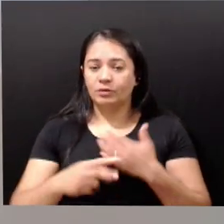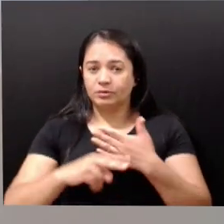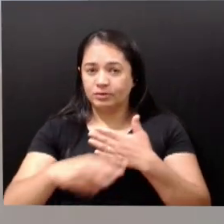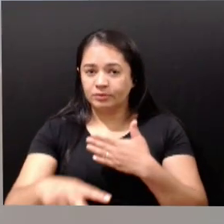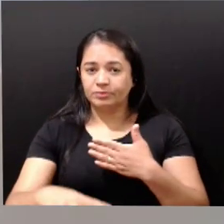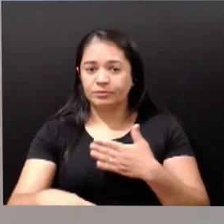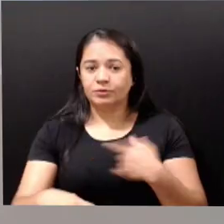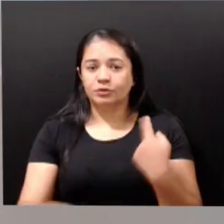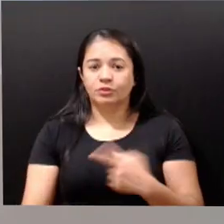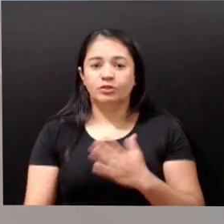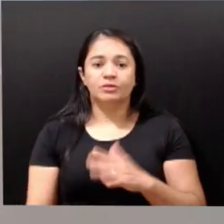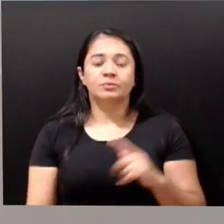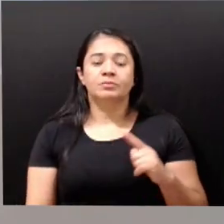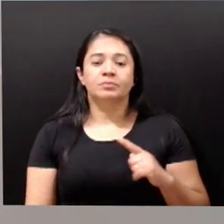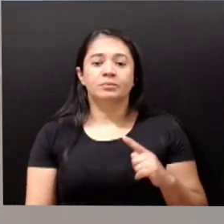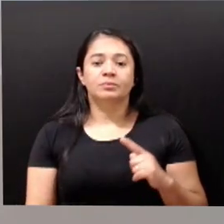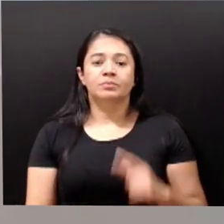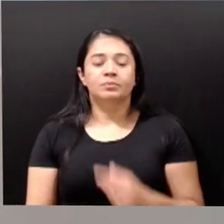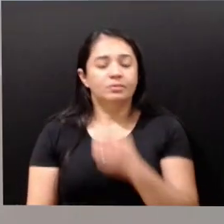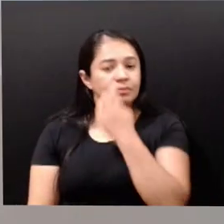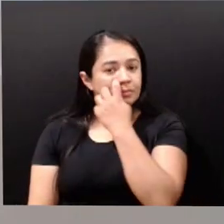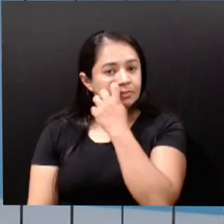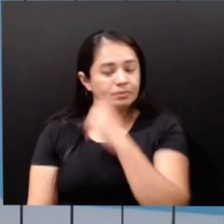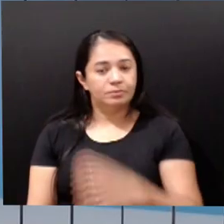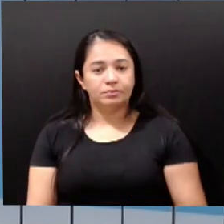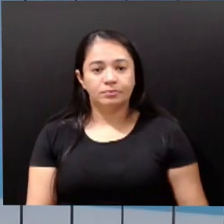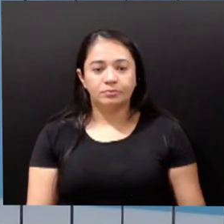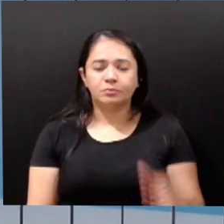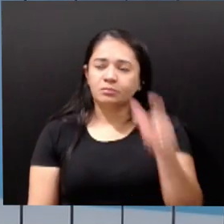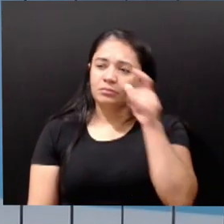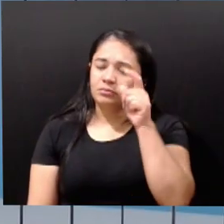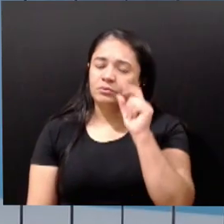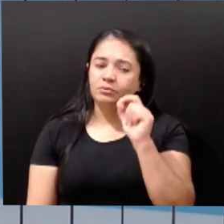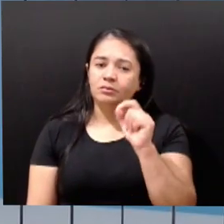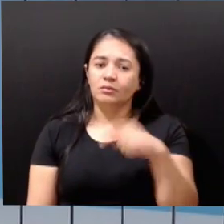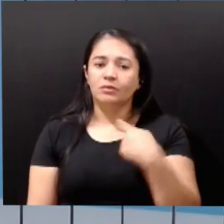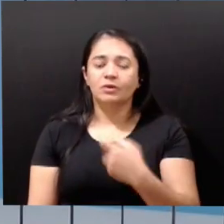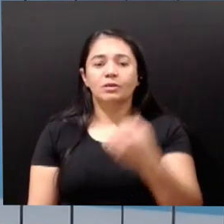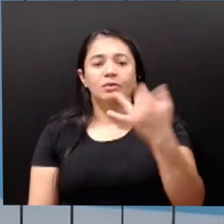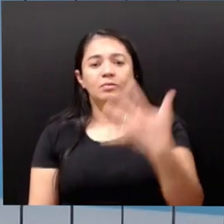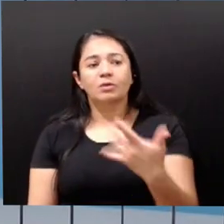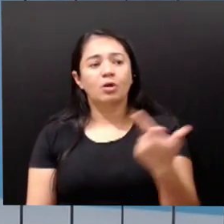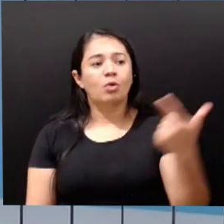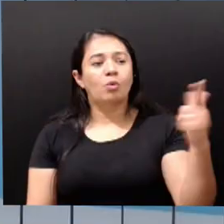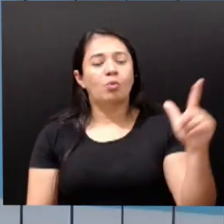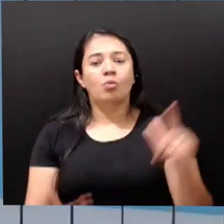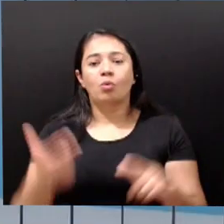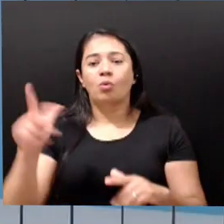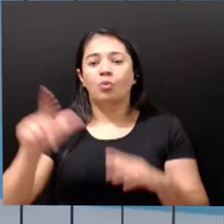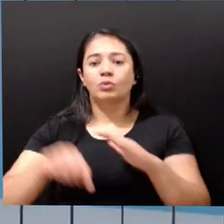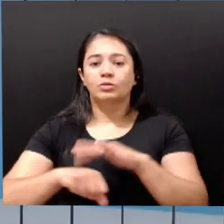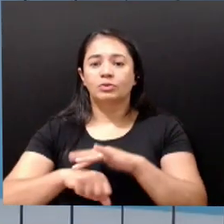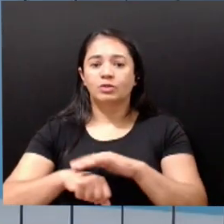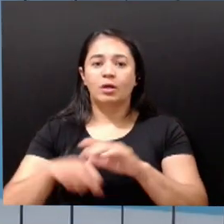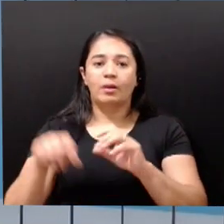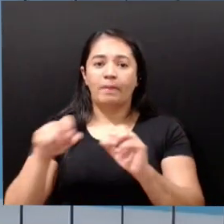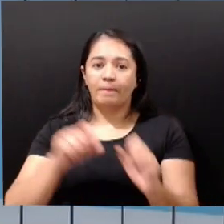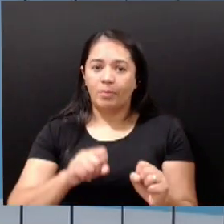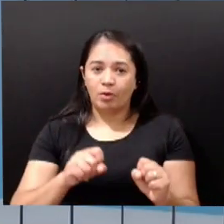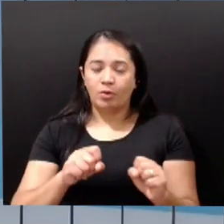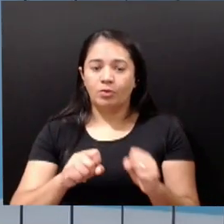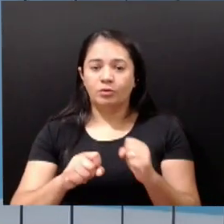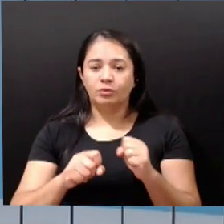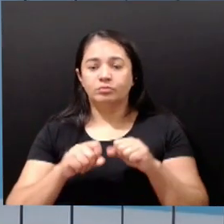essa complicação que a gente tem. Doutor, acho interessante a gente abordar aqui também outras doenças que podem